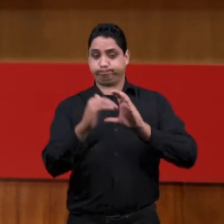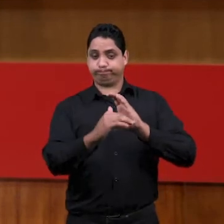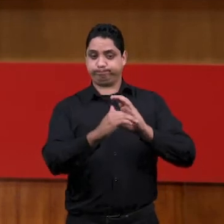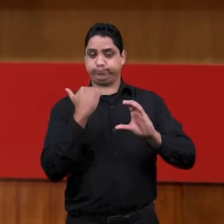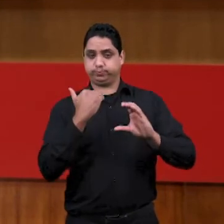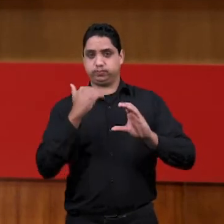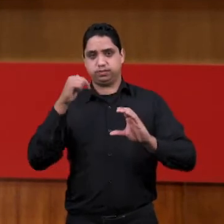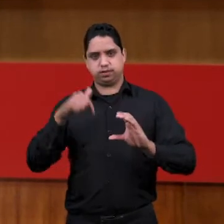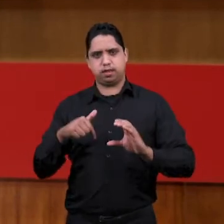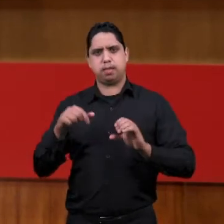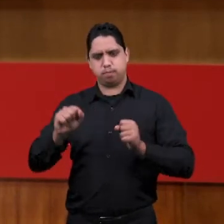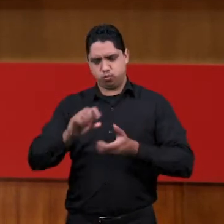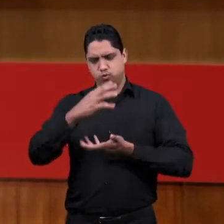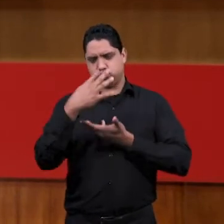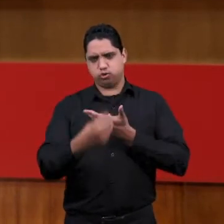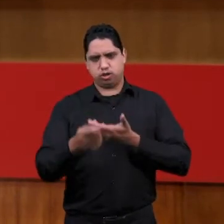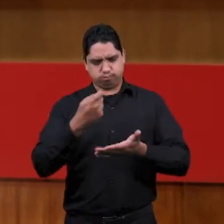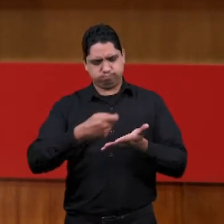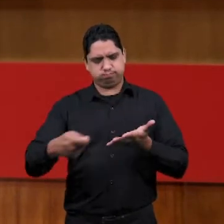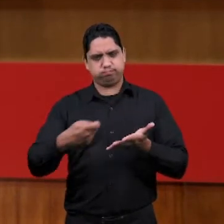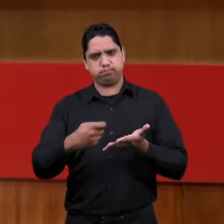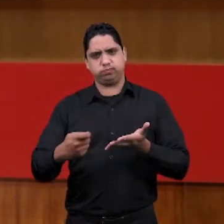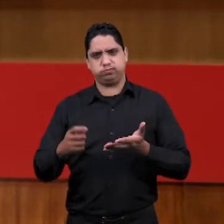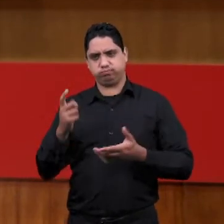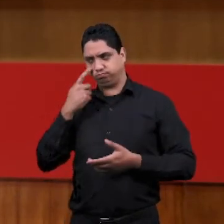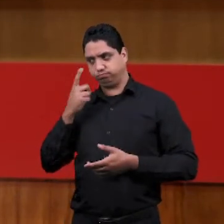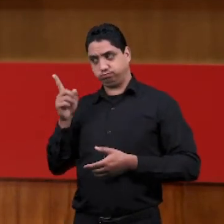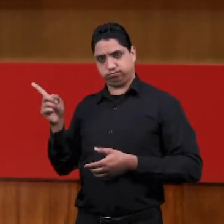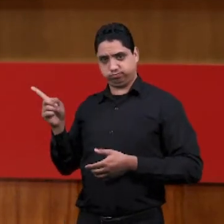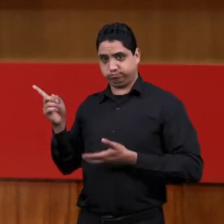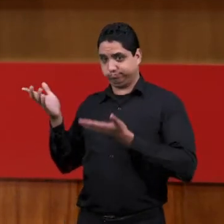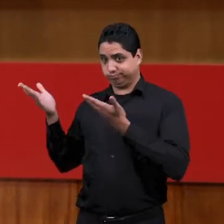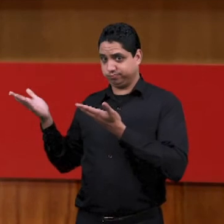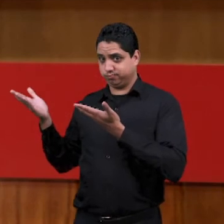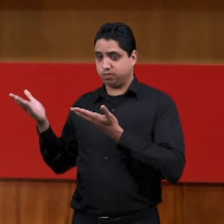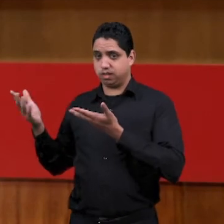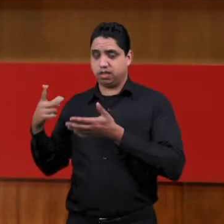contato@radiomanaim.com.br. Os irmãos podem copiar aí, podem anotar para poder enviar